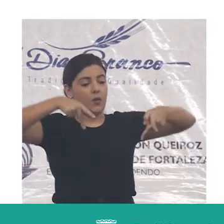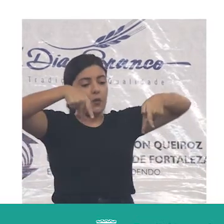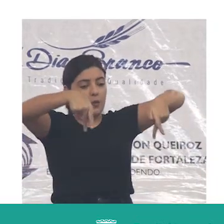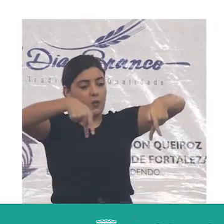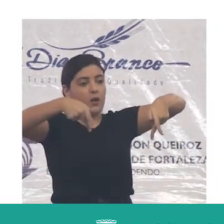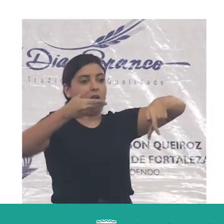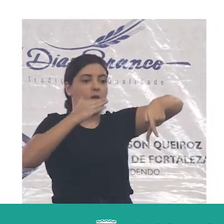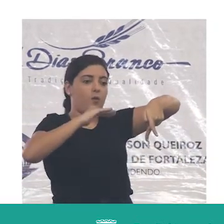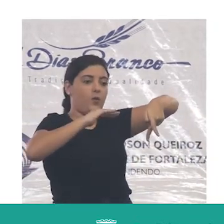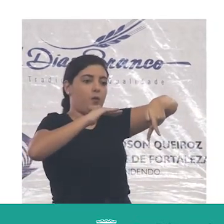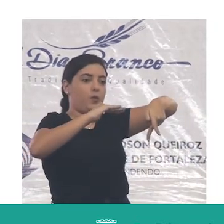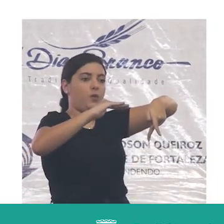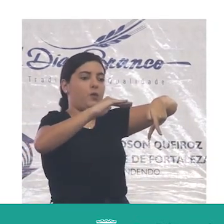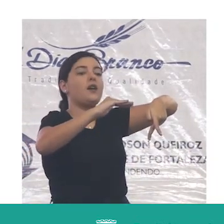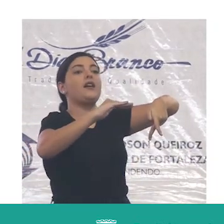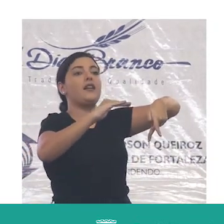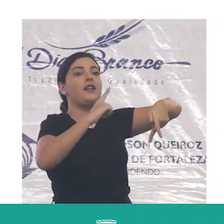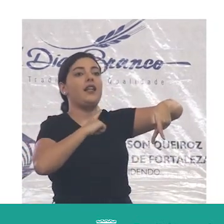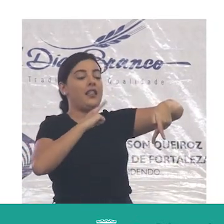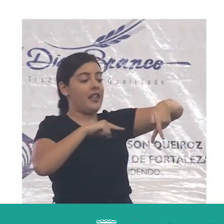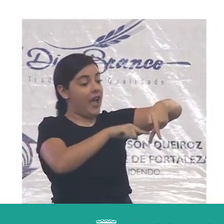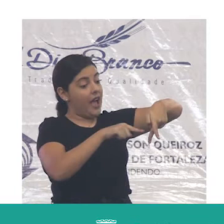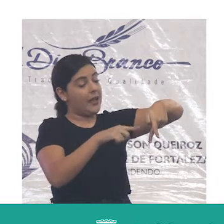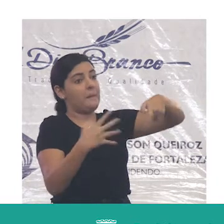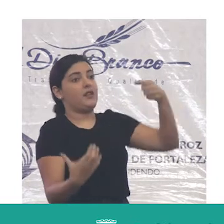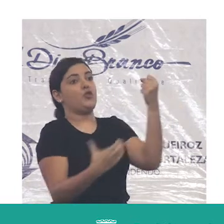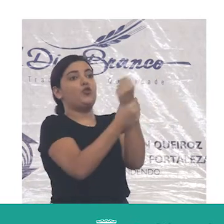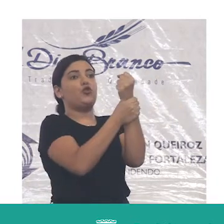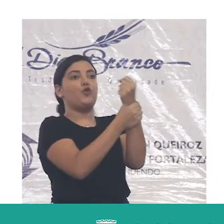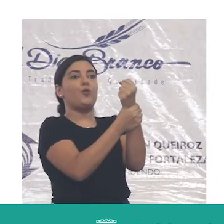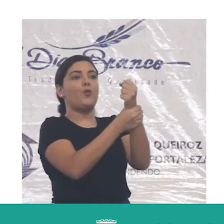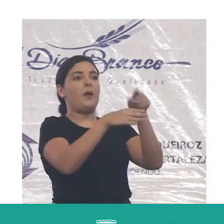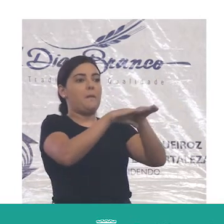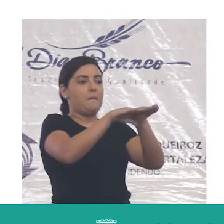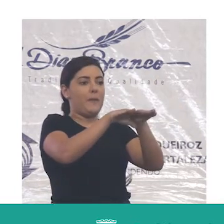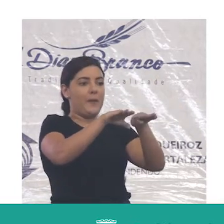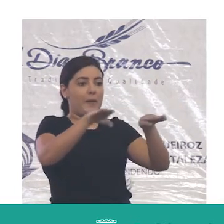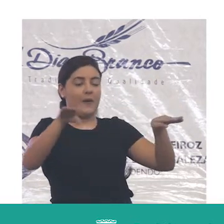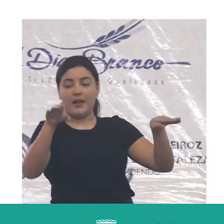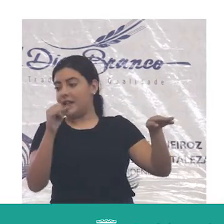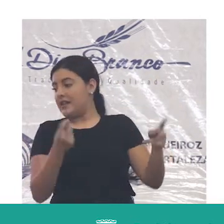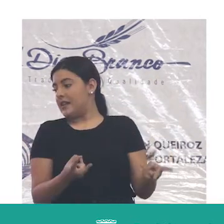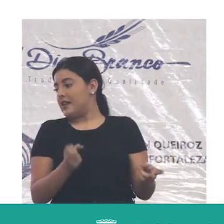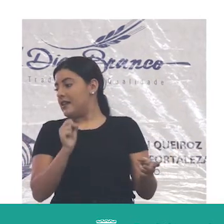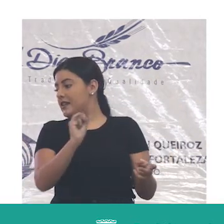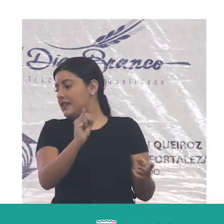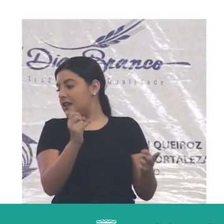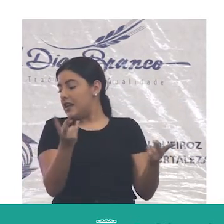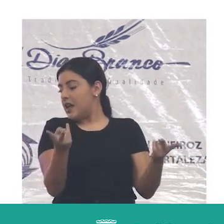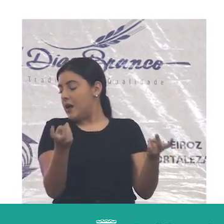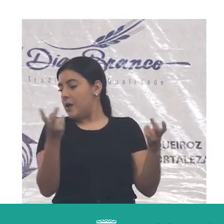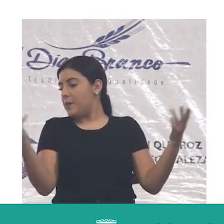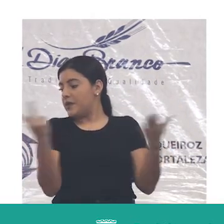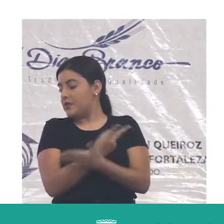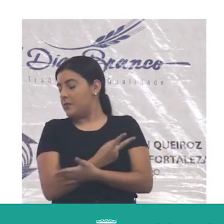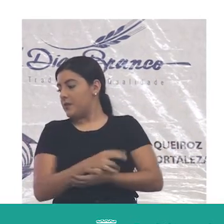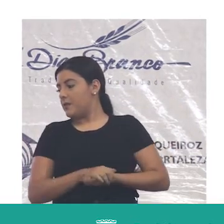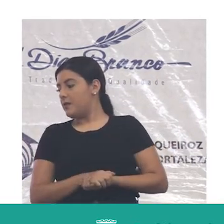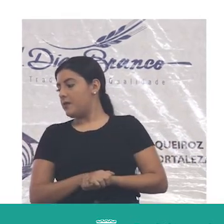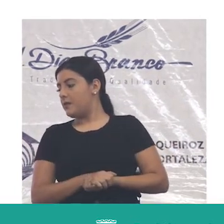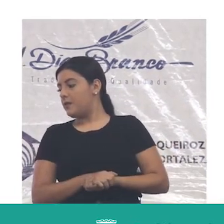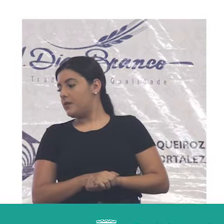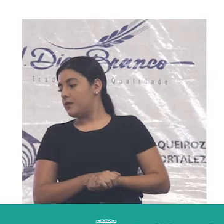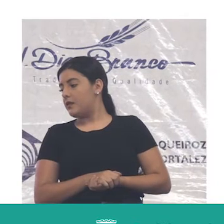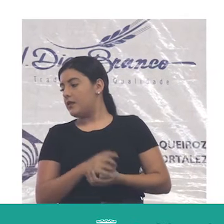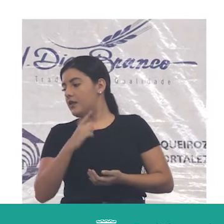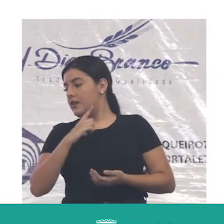pés aí segurando a mesa. Estão vendo aí? Se vocês olharem para esse pé da mesa, ele tem tipo